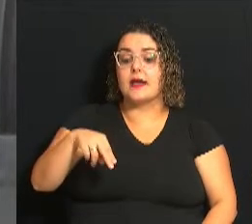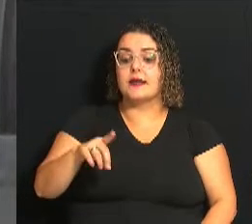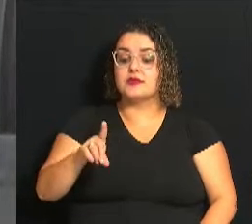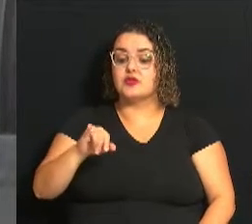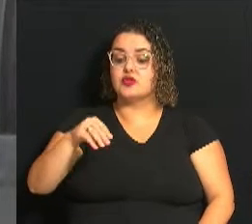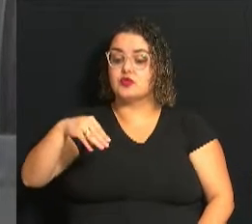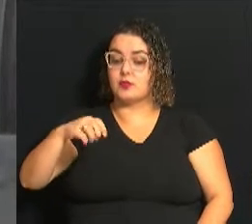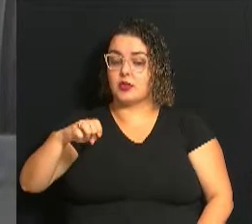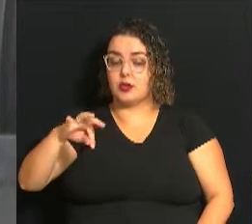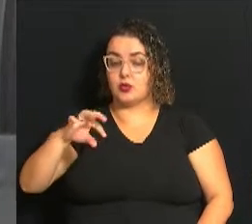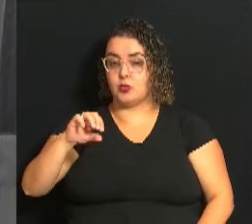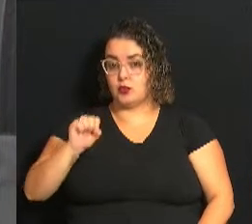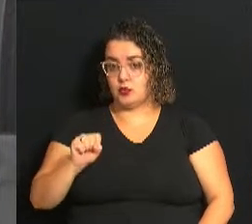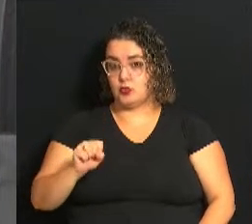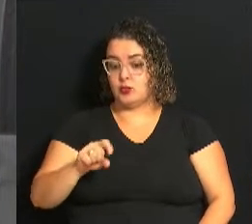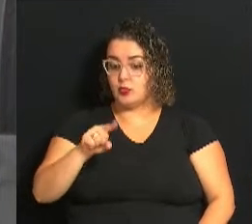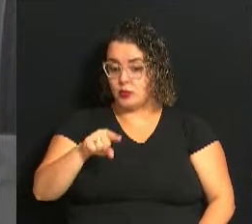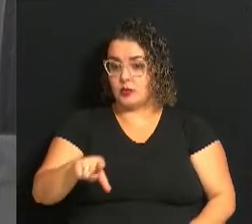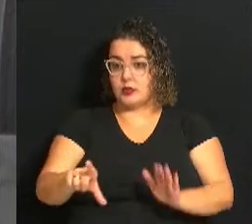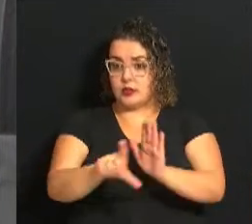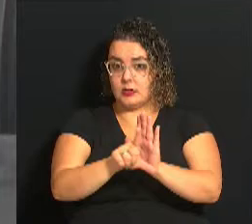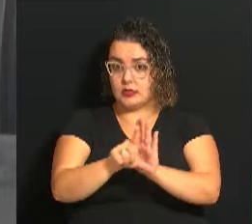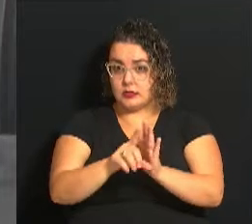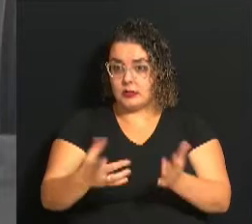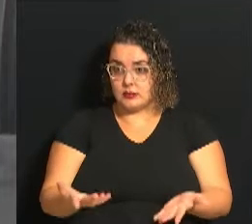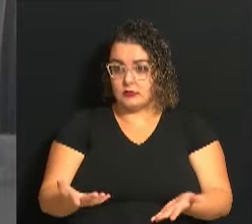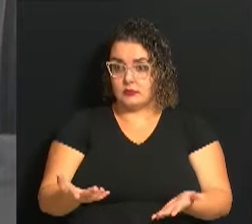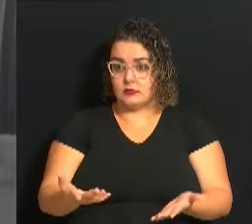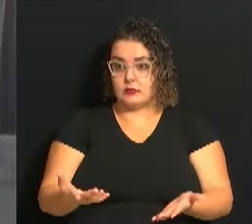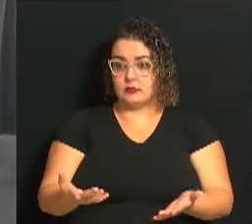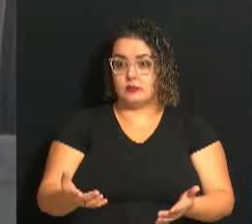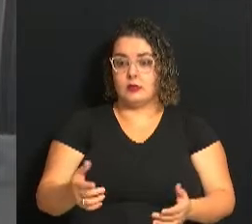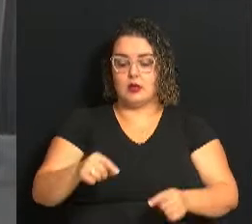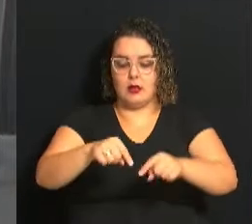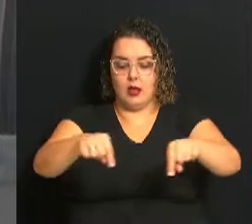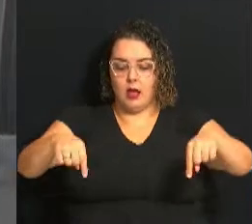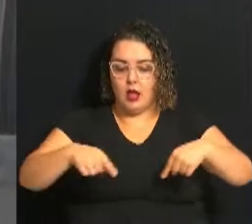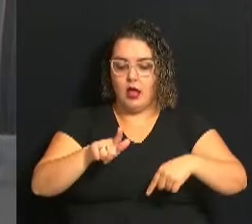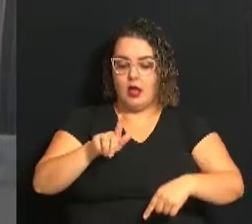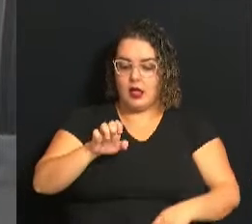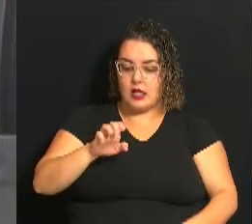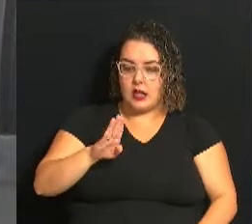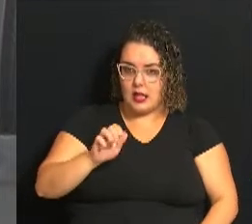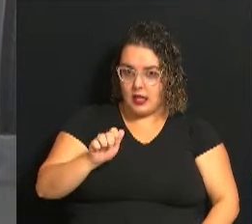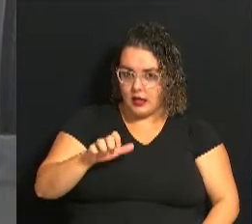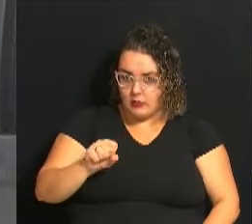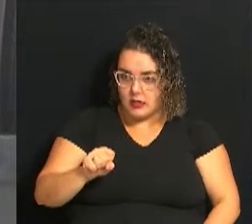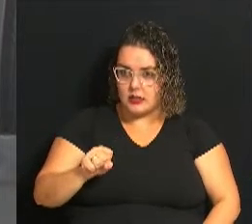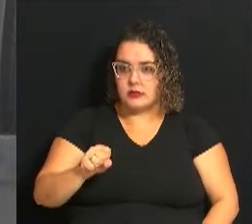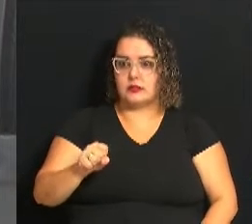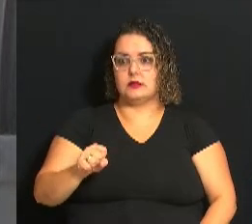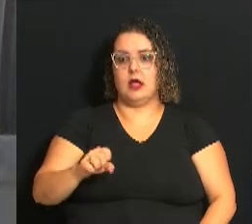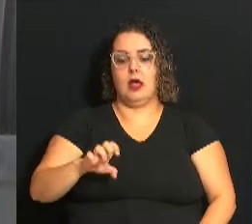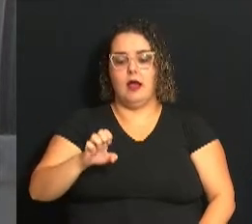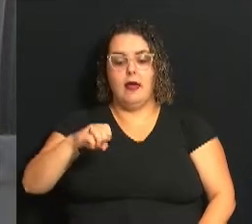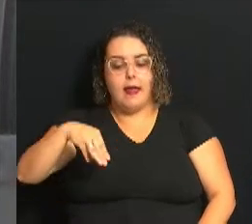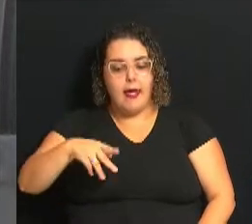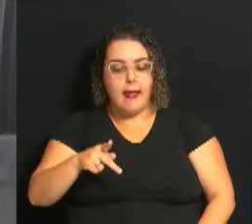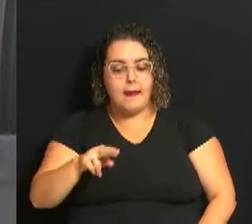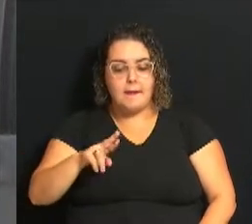essa legislação? Glebas, empreendimentos em andamento, se quiser mais específico,